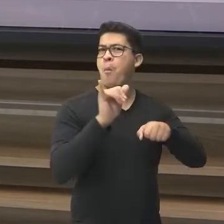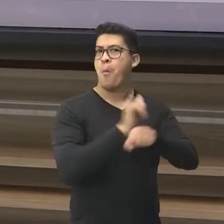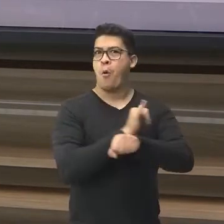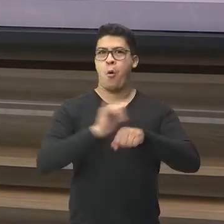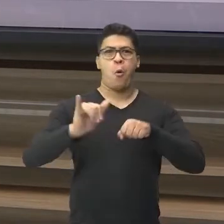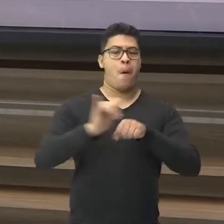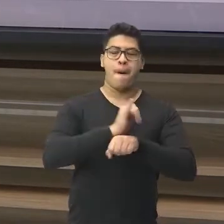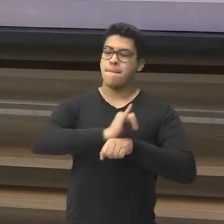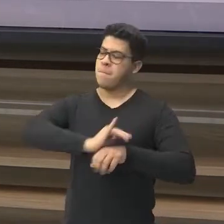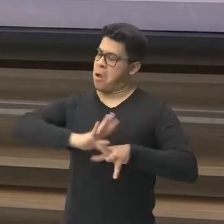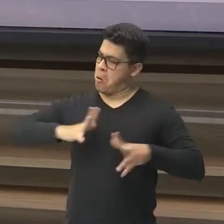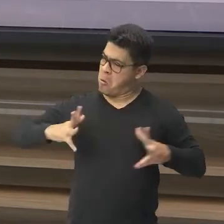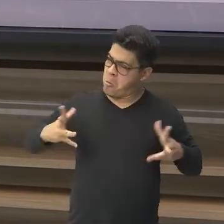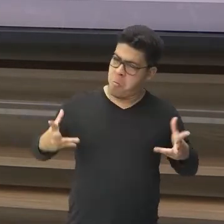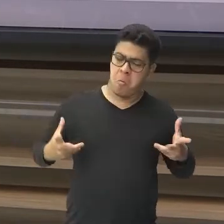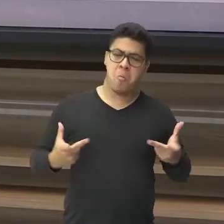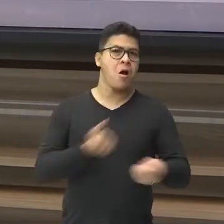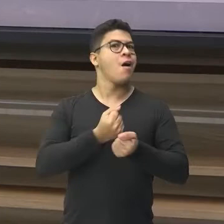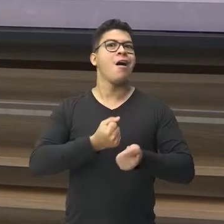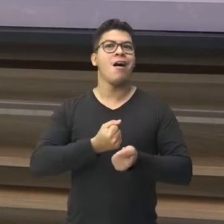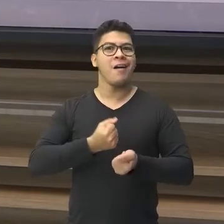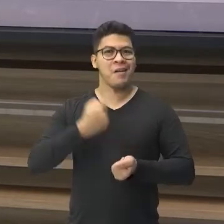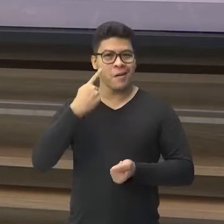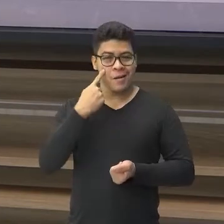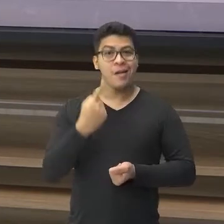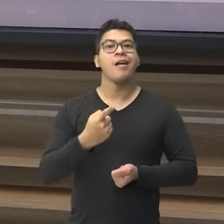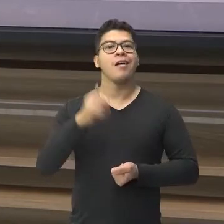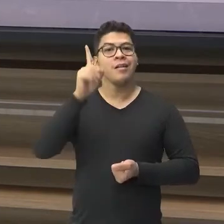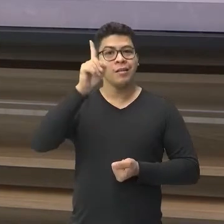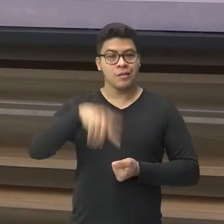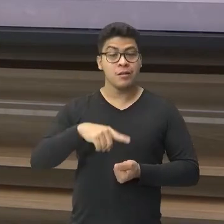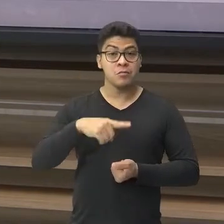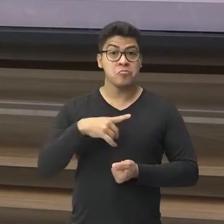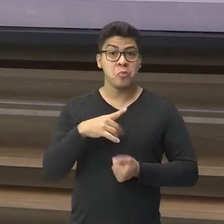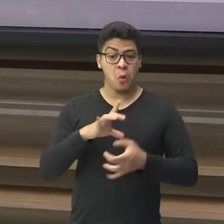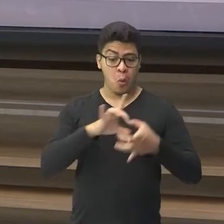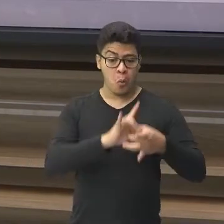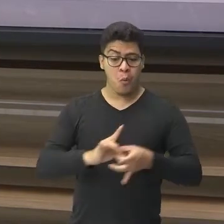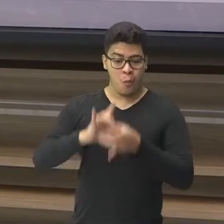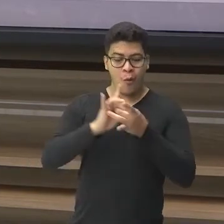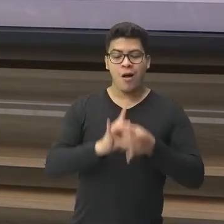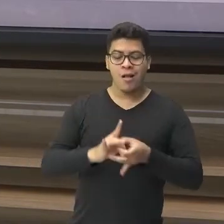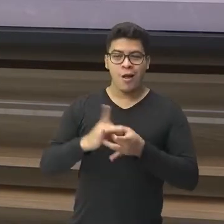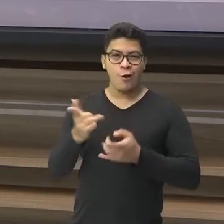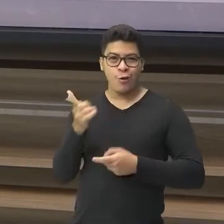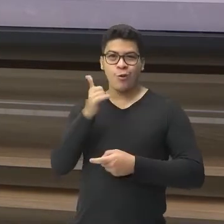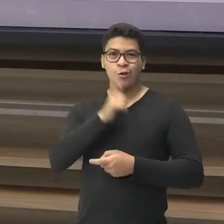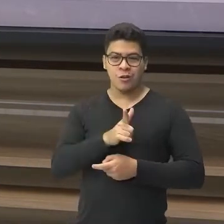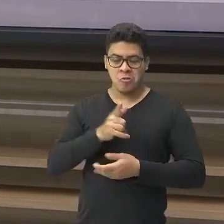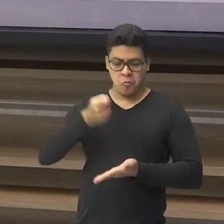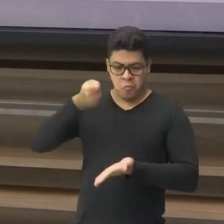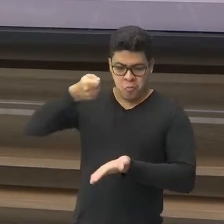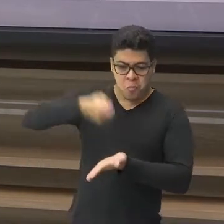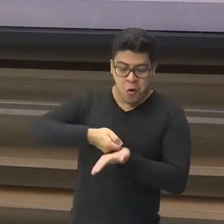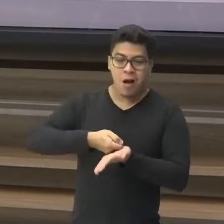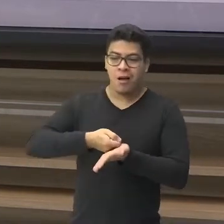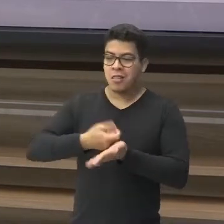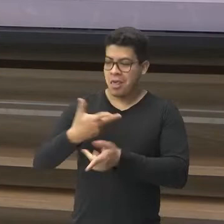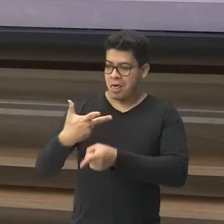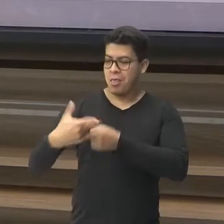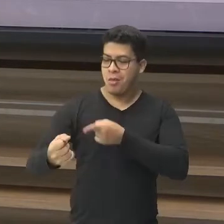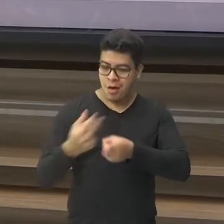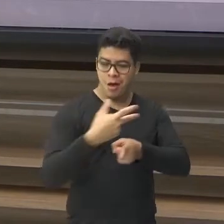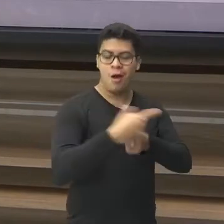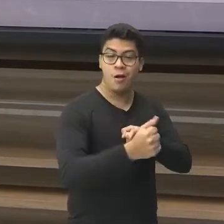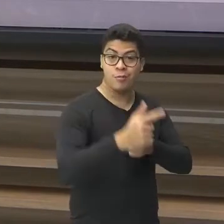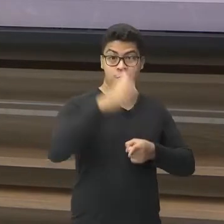mais incríveis da guerra, que trouxe um resultado positivo para os aliados e que começa a sacramentar a derrota